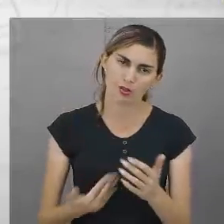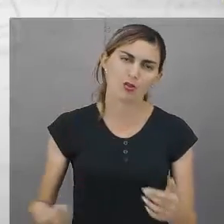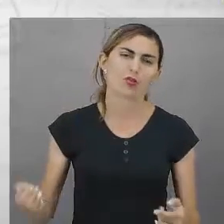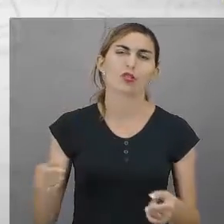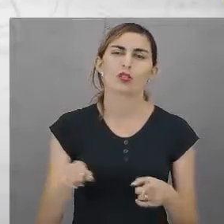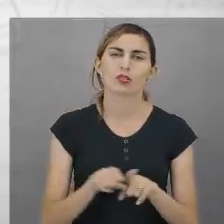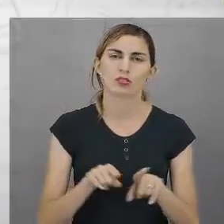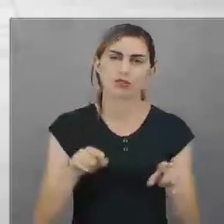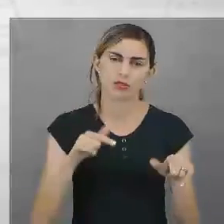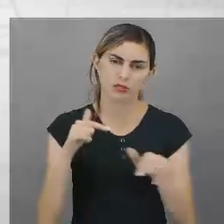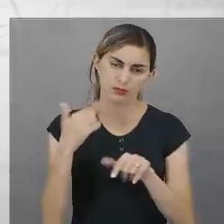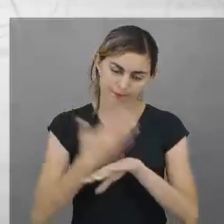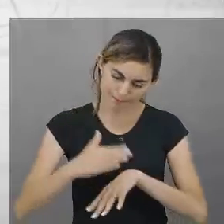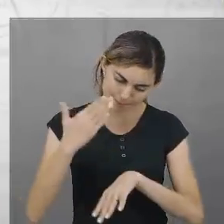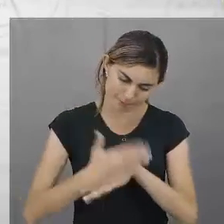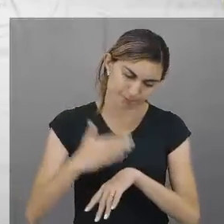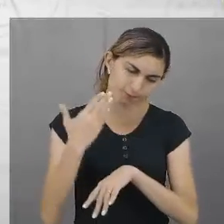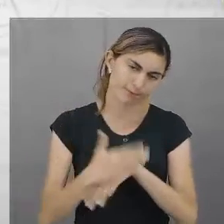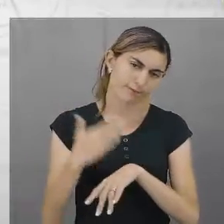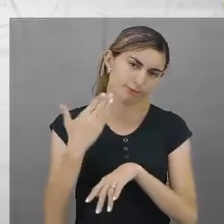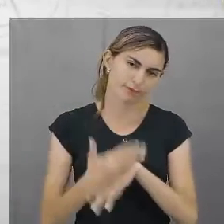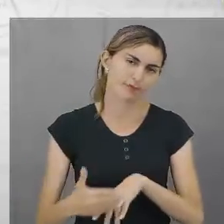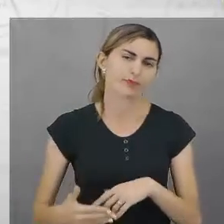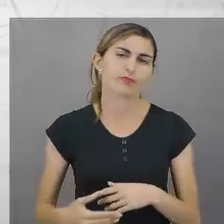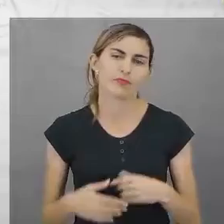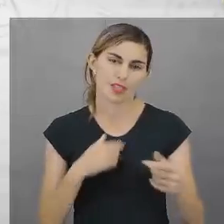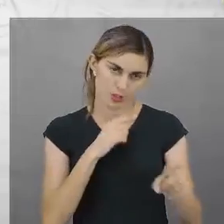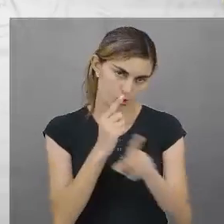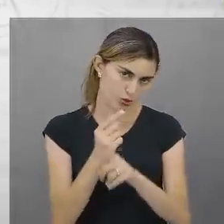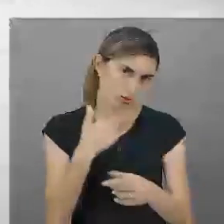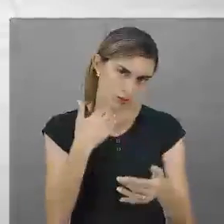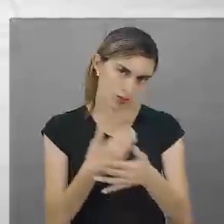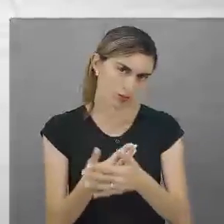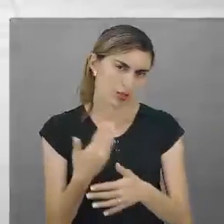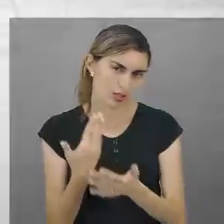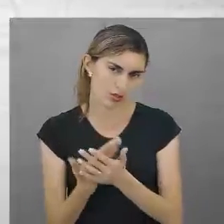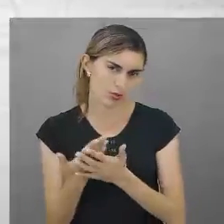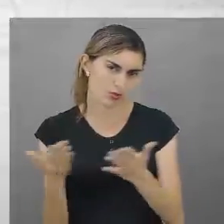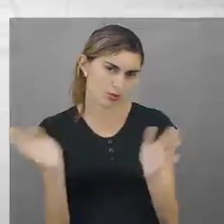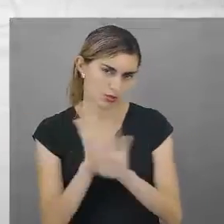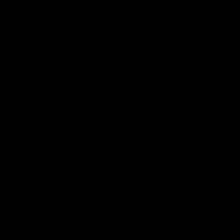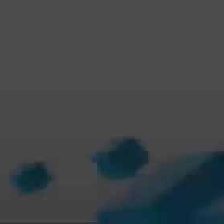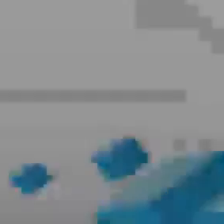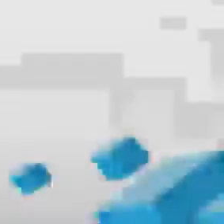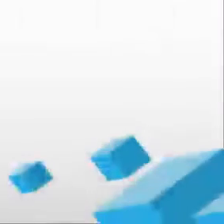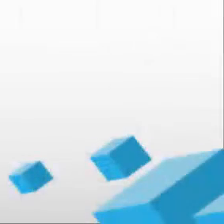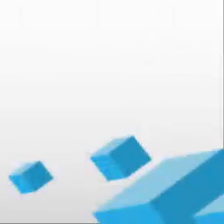para exercitar. A gente se encontra na próxima aula. Até mais.